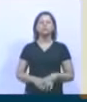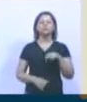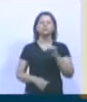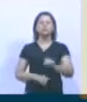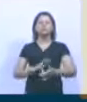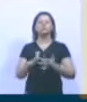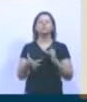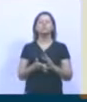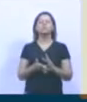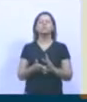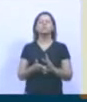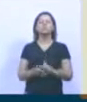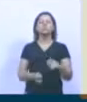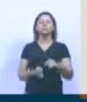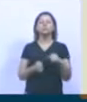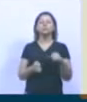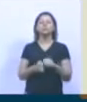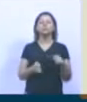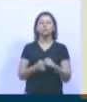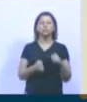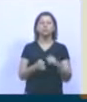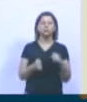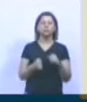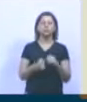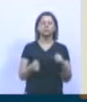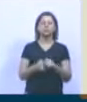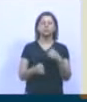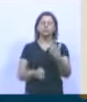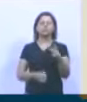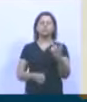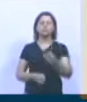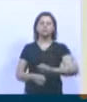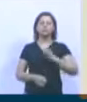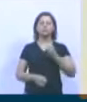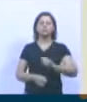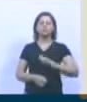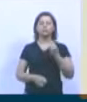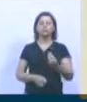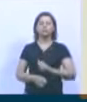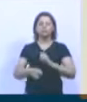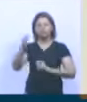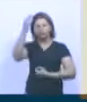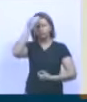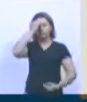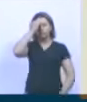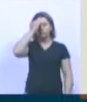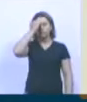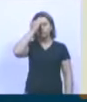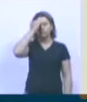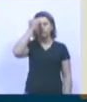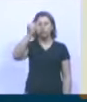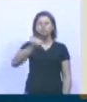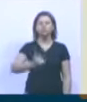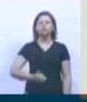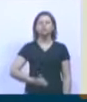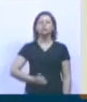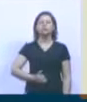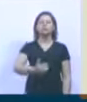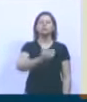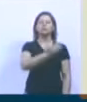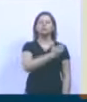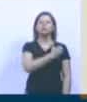Senhor fez e fará em você, no nome do Pai, do